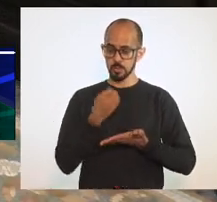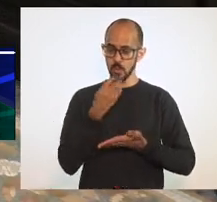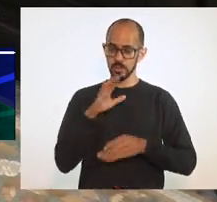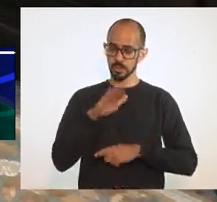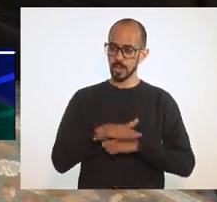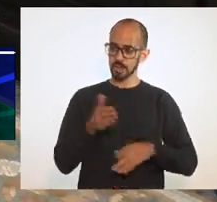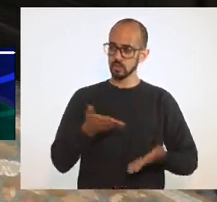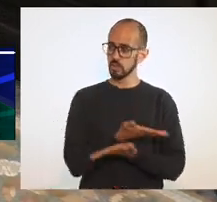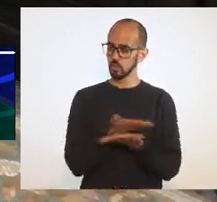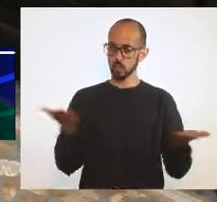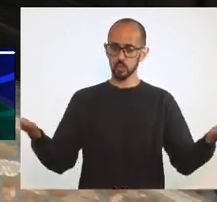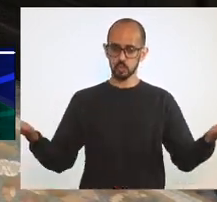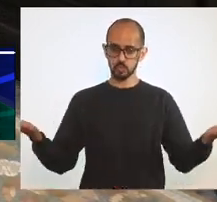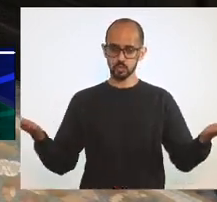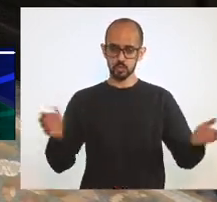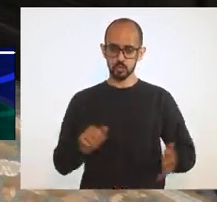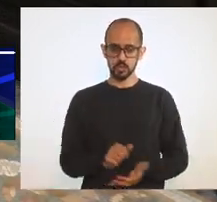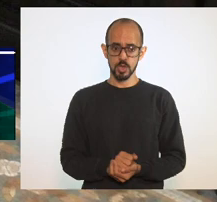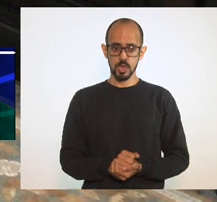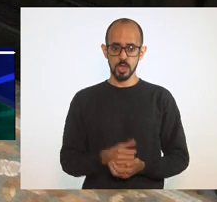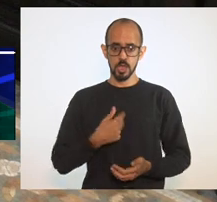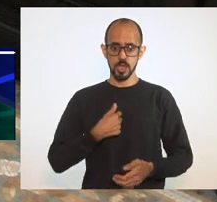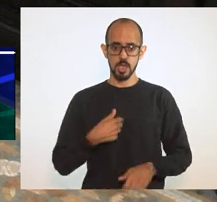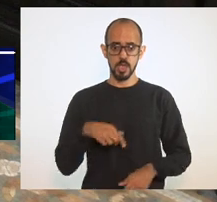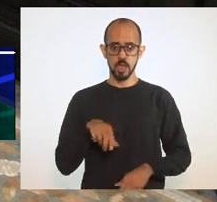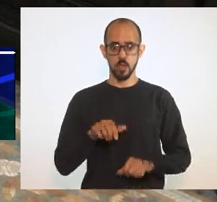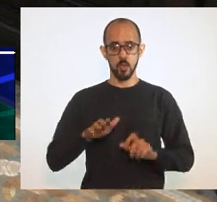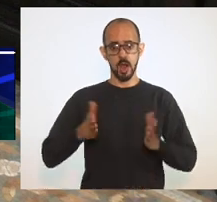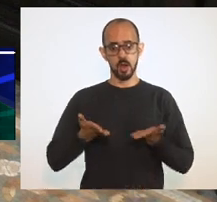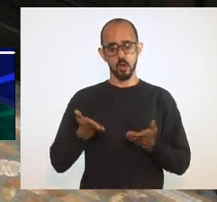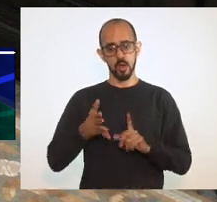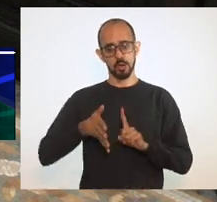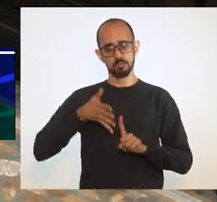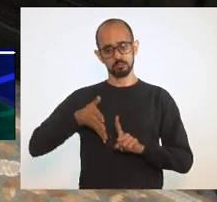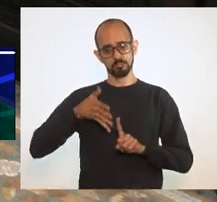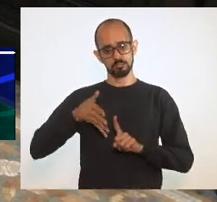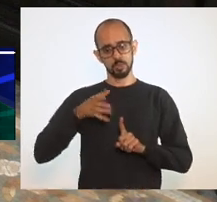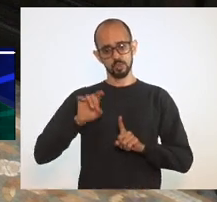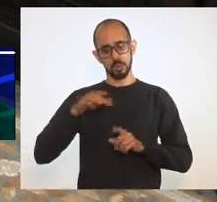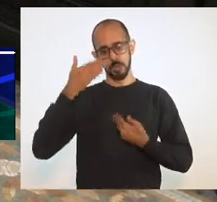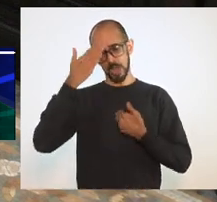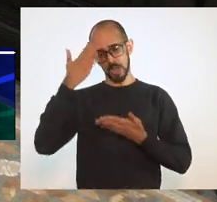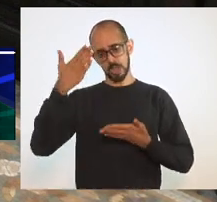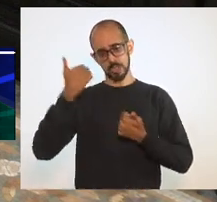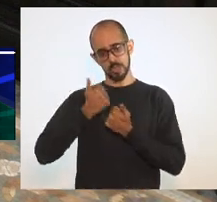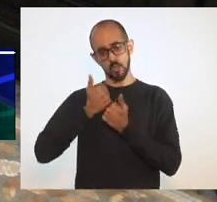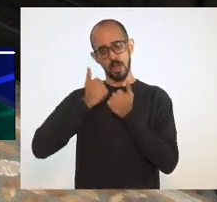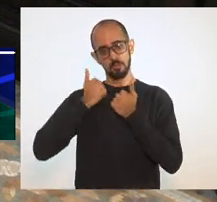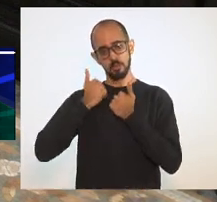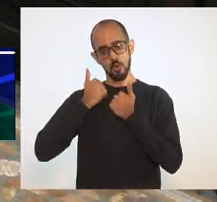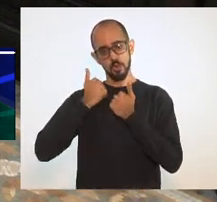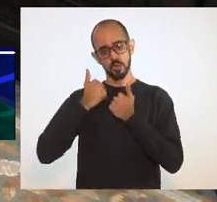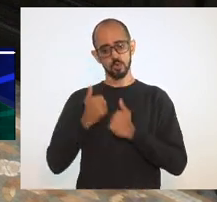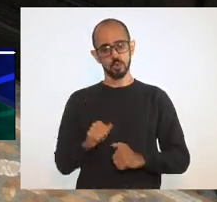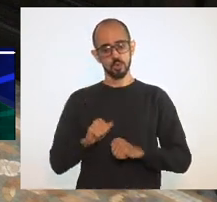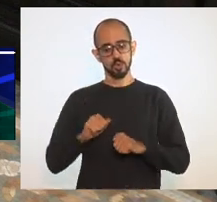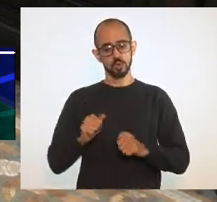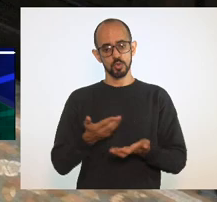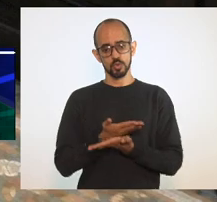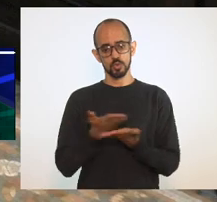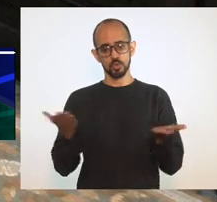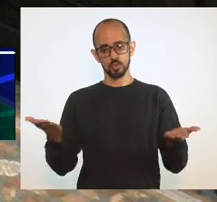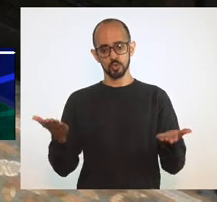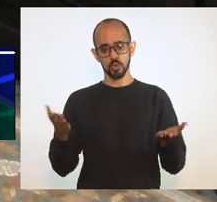Na realidade, faço uso da palavra apenas para agradecer o apoio dos senhores e